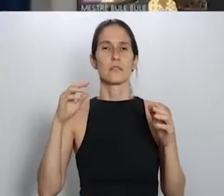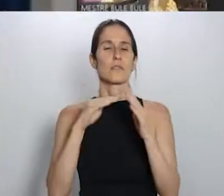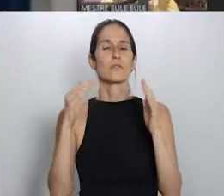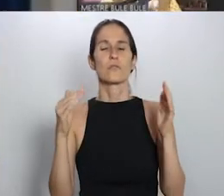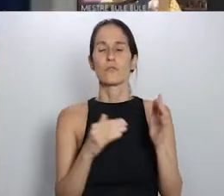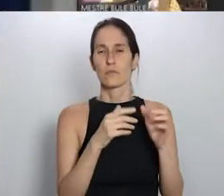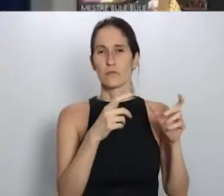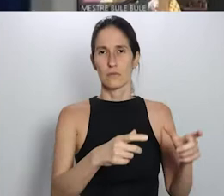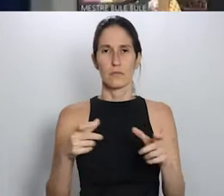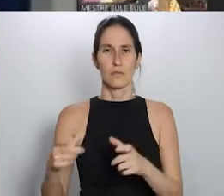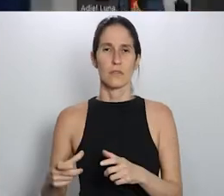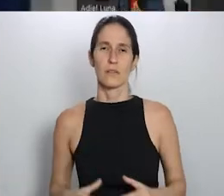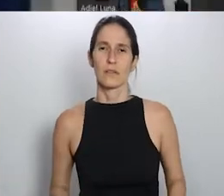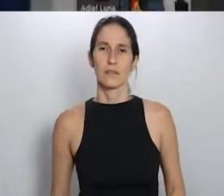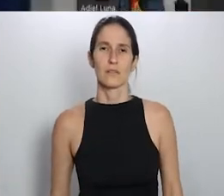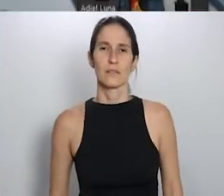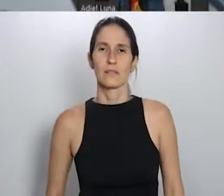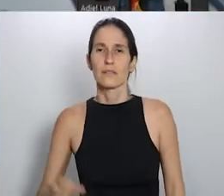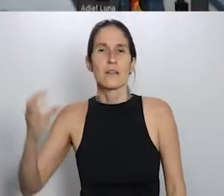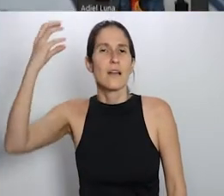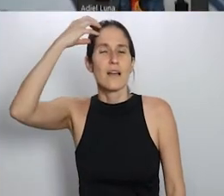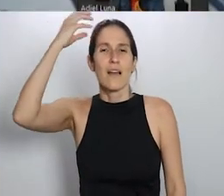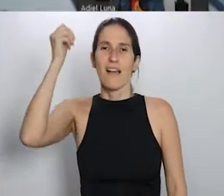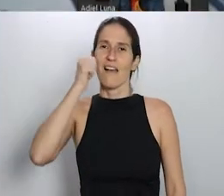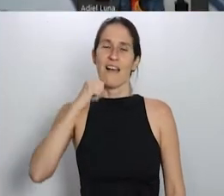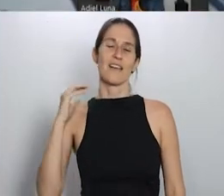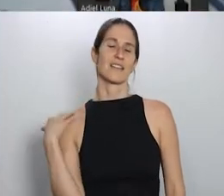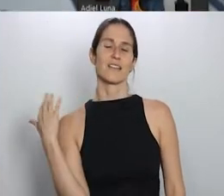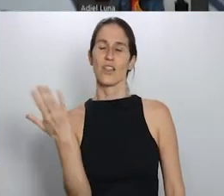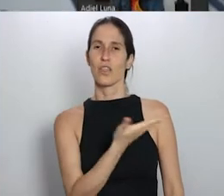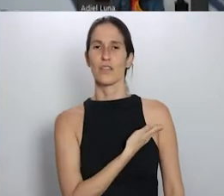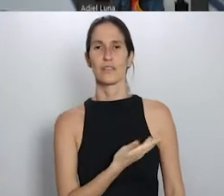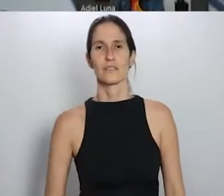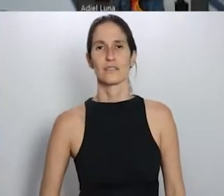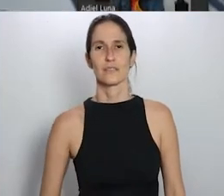Deus do céu! Uma rainha, nossa rainha.